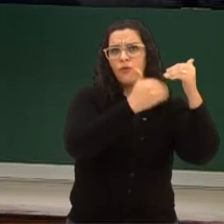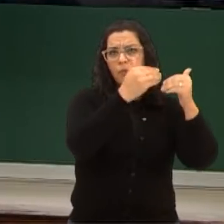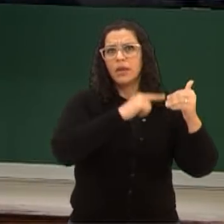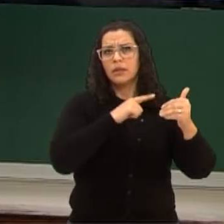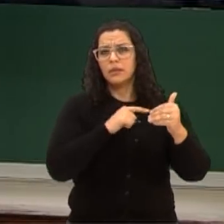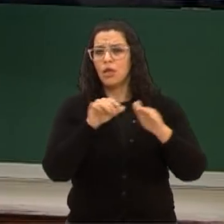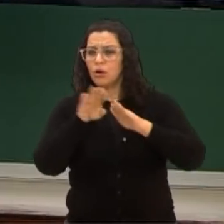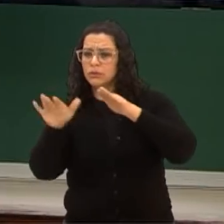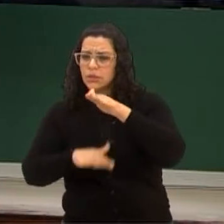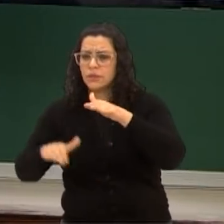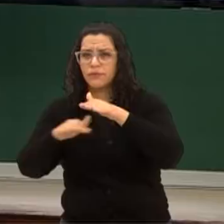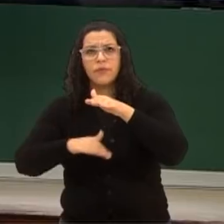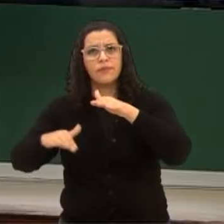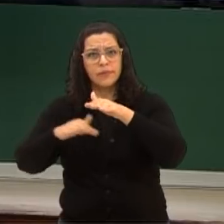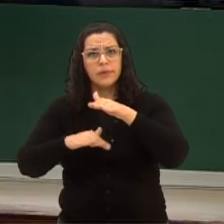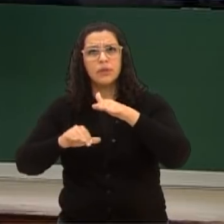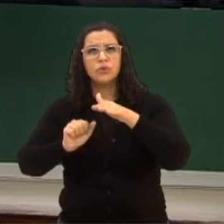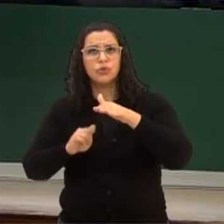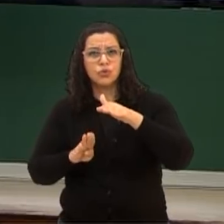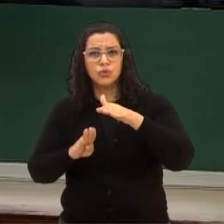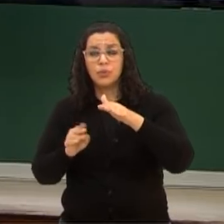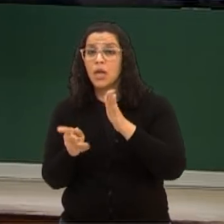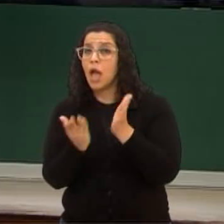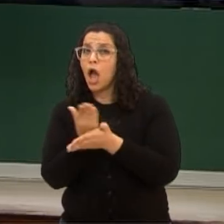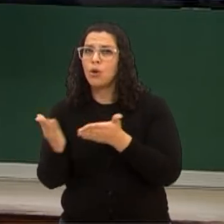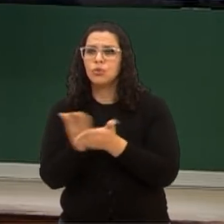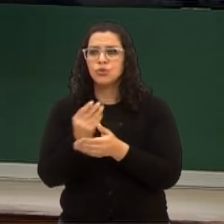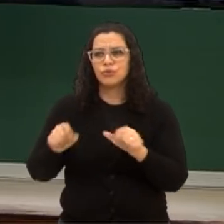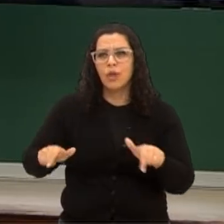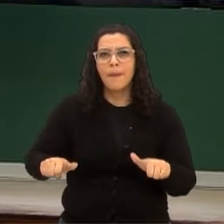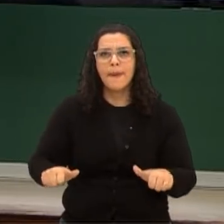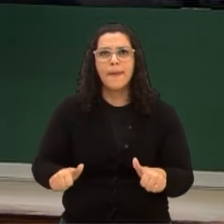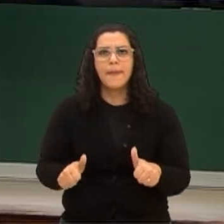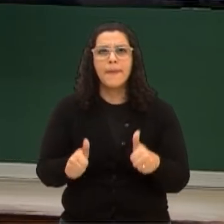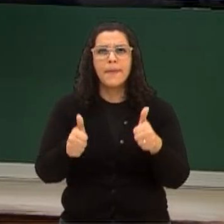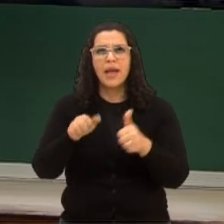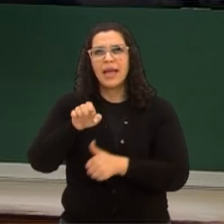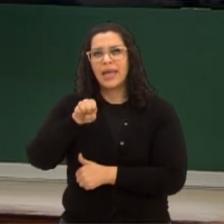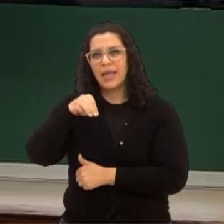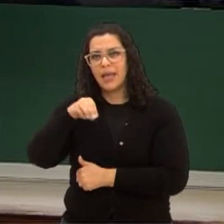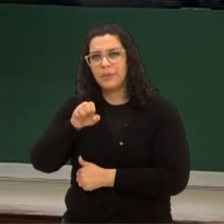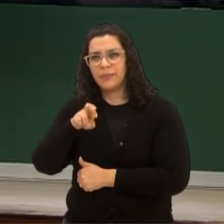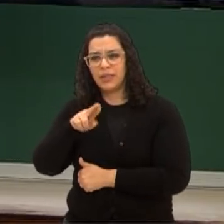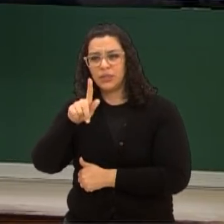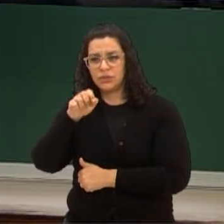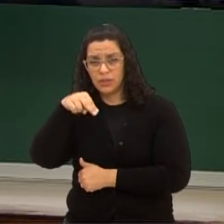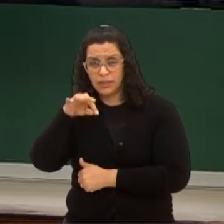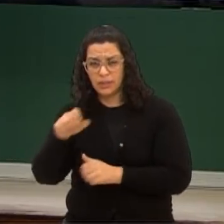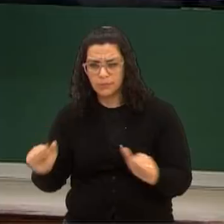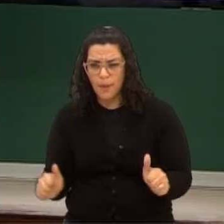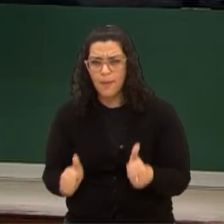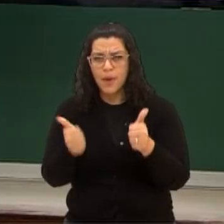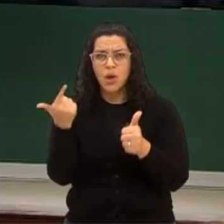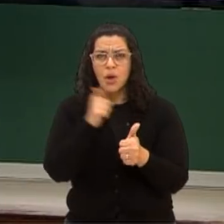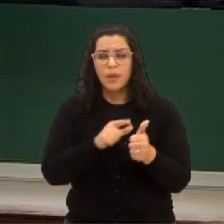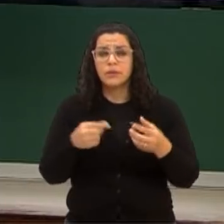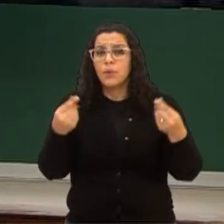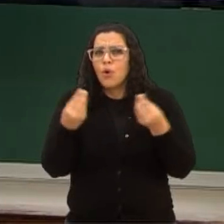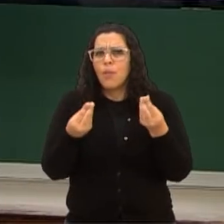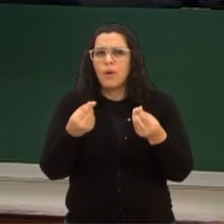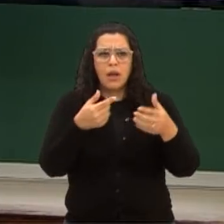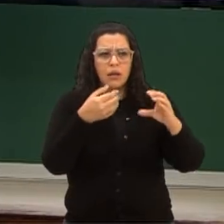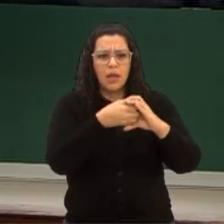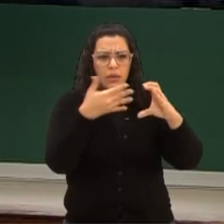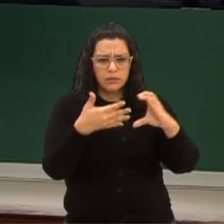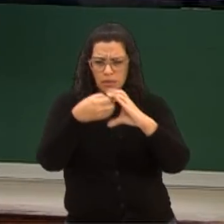desenvolvido, subdesenvolvido, emergente. É muito difícil você classificar dessa forma, porque nem todos apresentam o